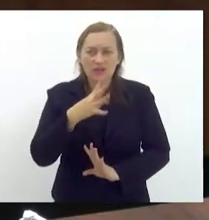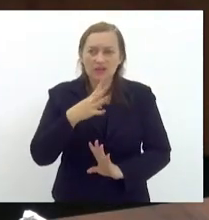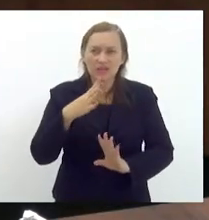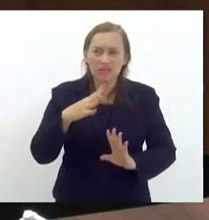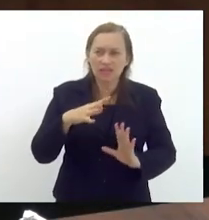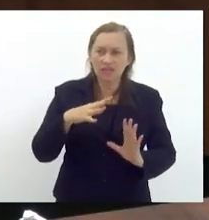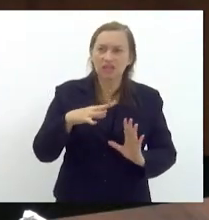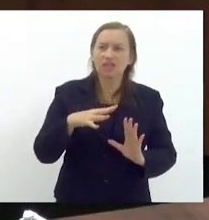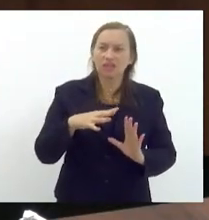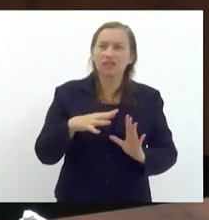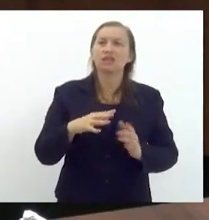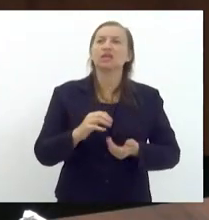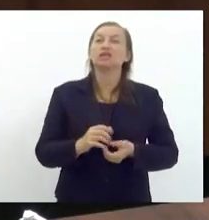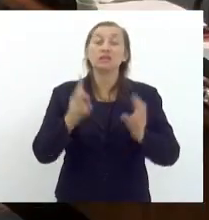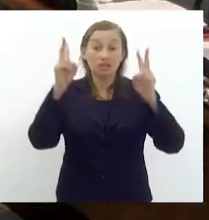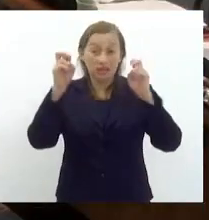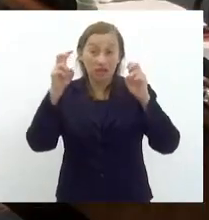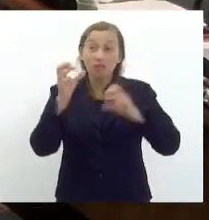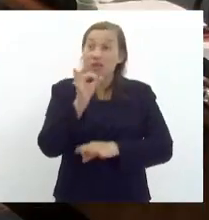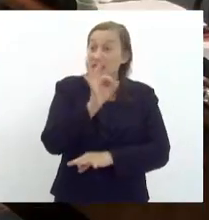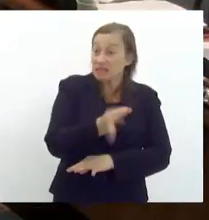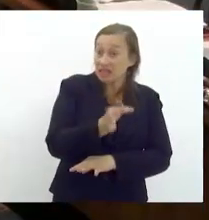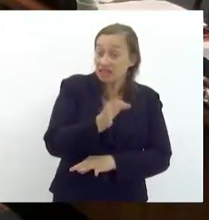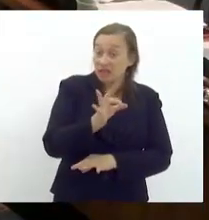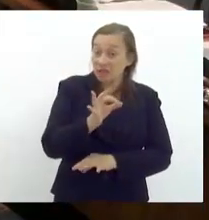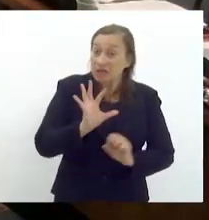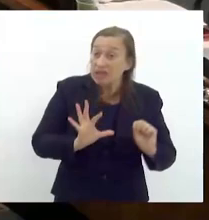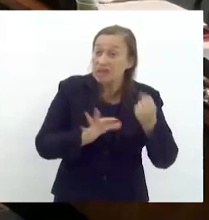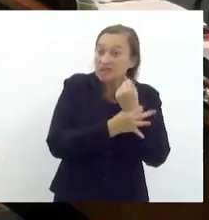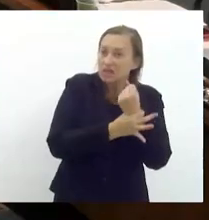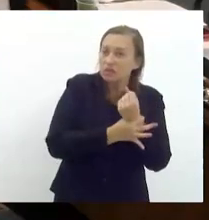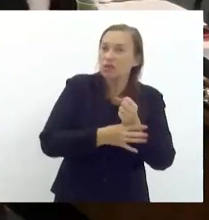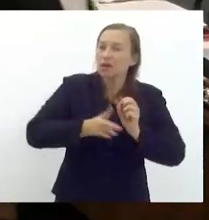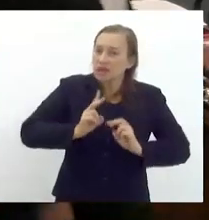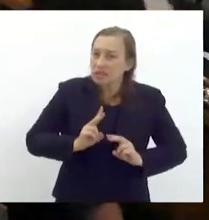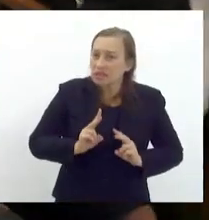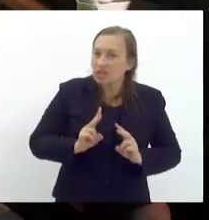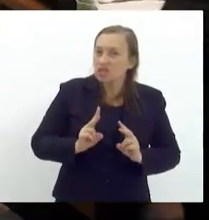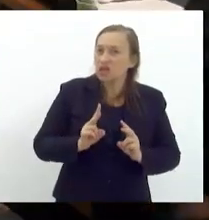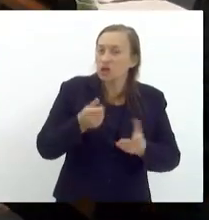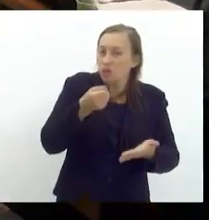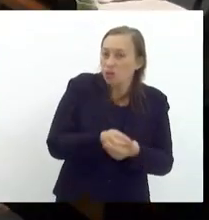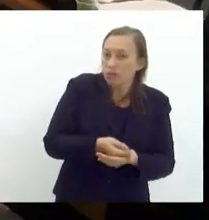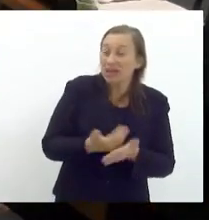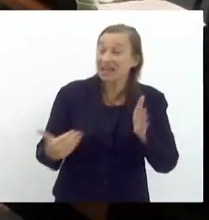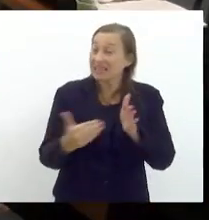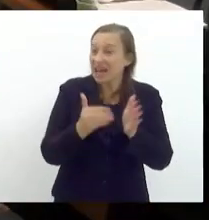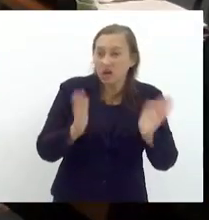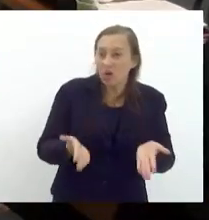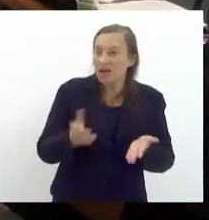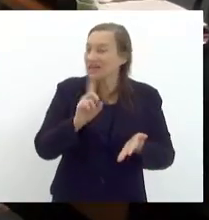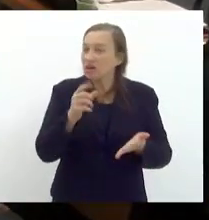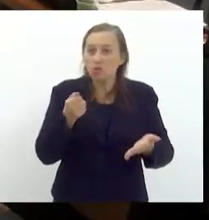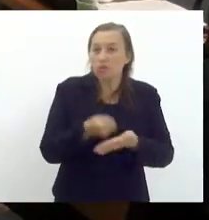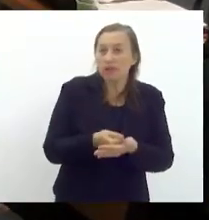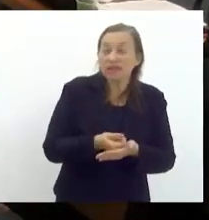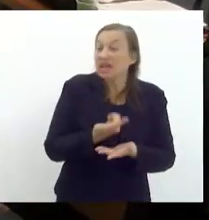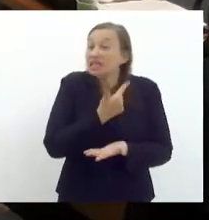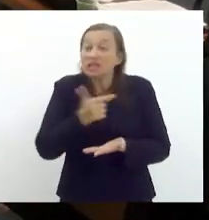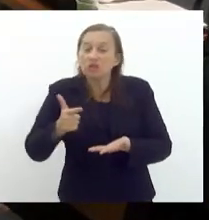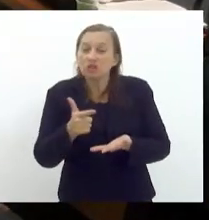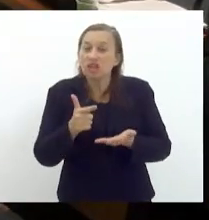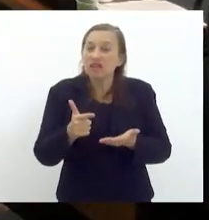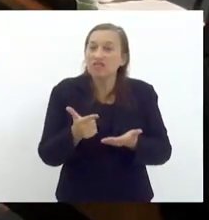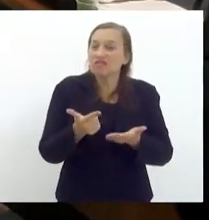nesse tema específico é justamente para garantir que ela seja efetiva Porque até então ela não está sendo efetiva não houve